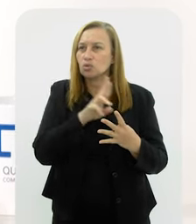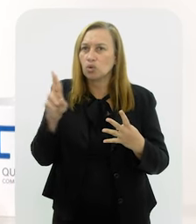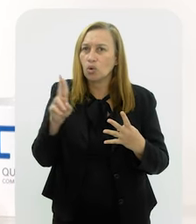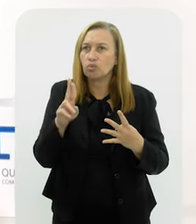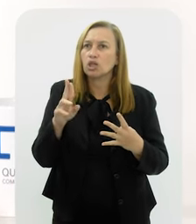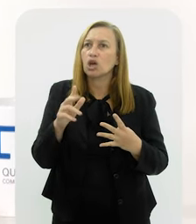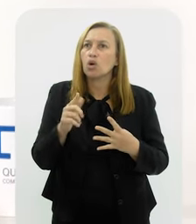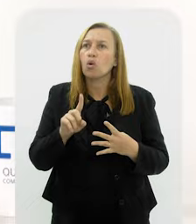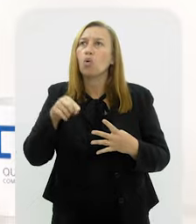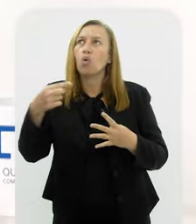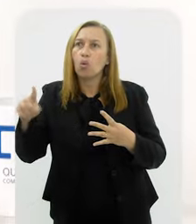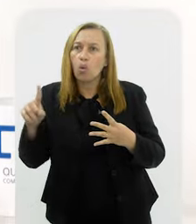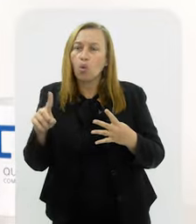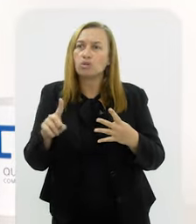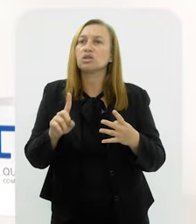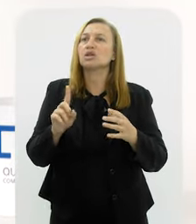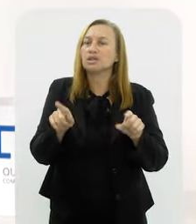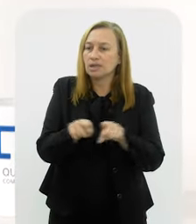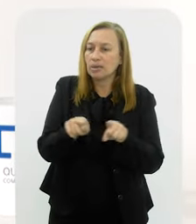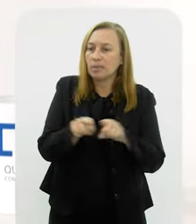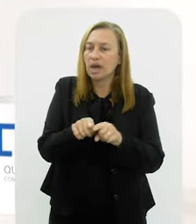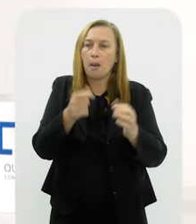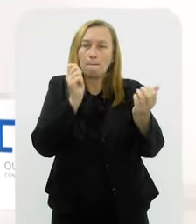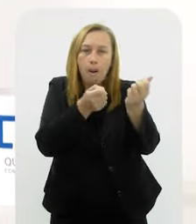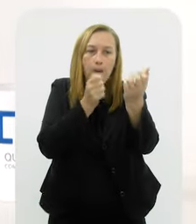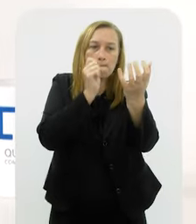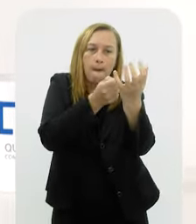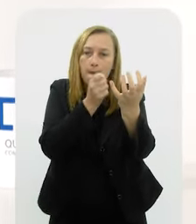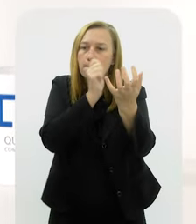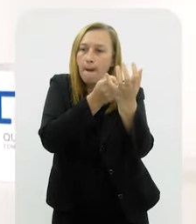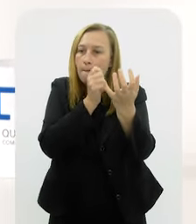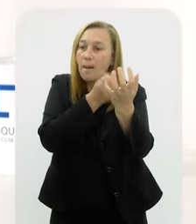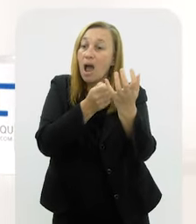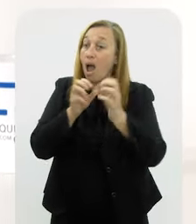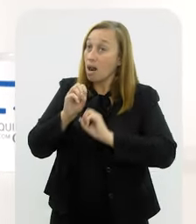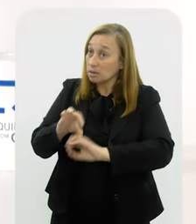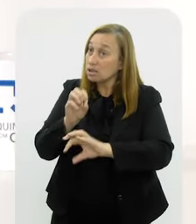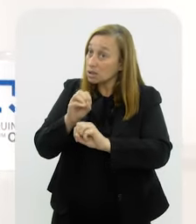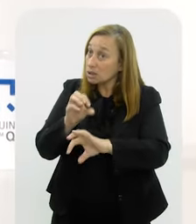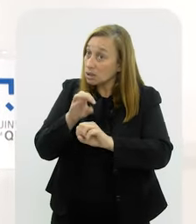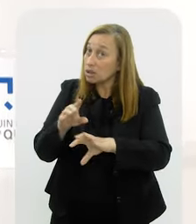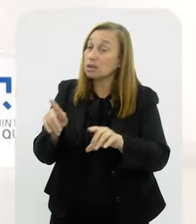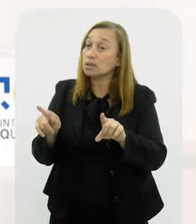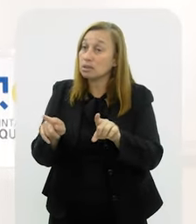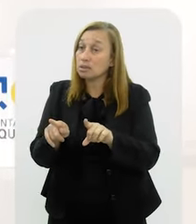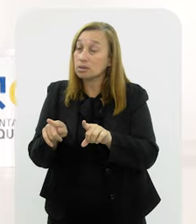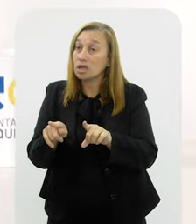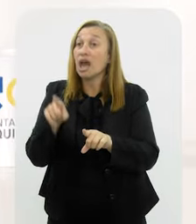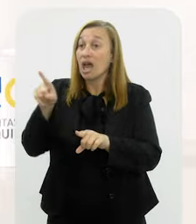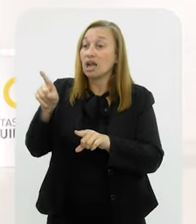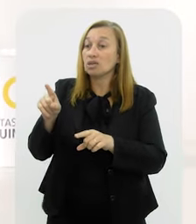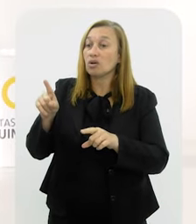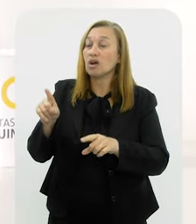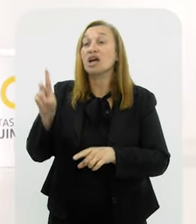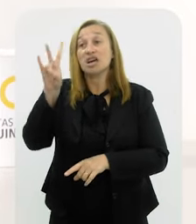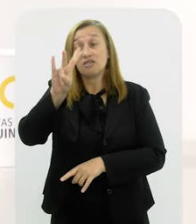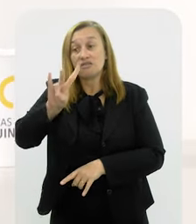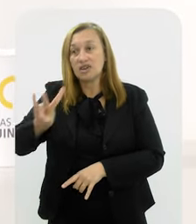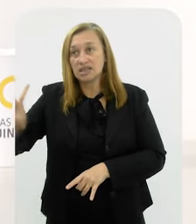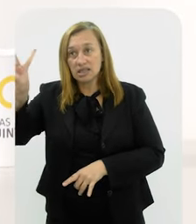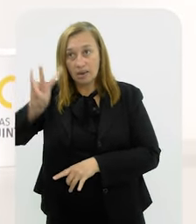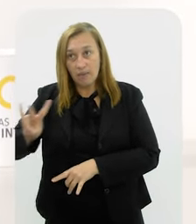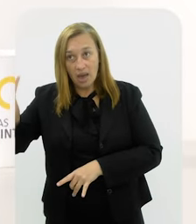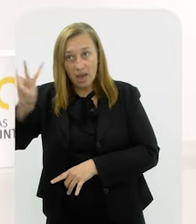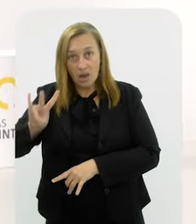esqueci até o nome. Tem uma menina do canto tamborim, que ela, inclusive, dá aula, ela toca na Vila Isabel e lá.